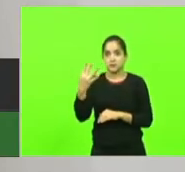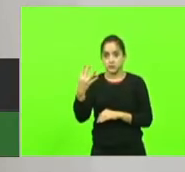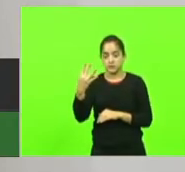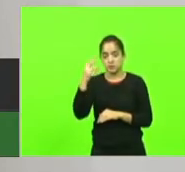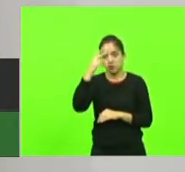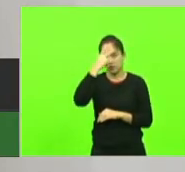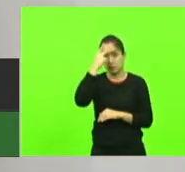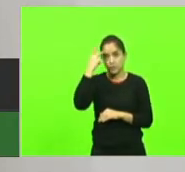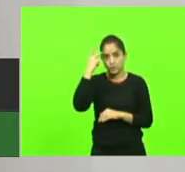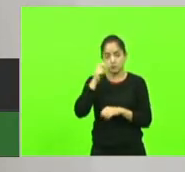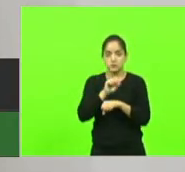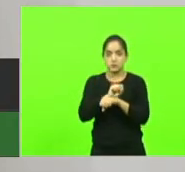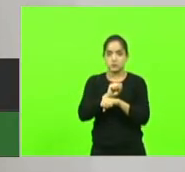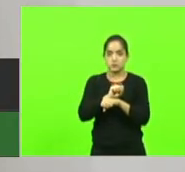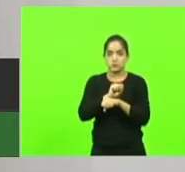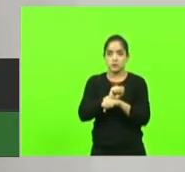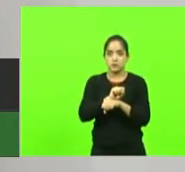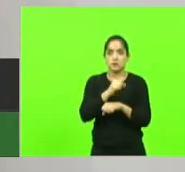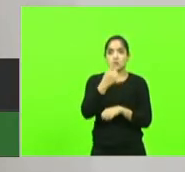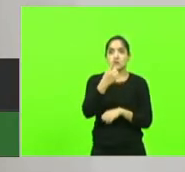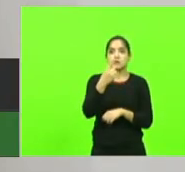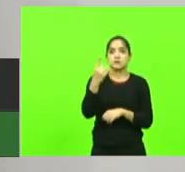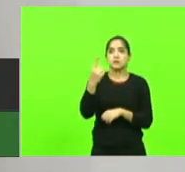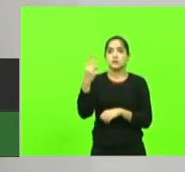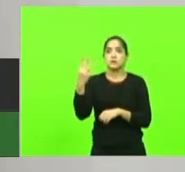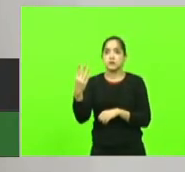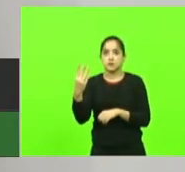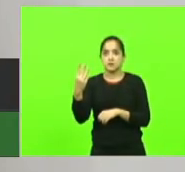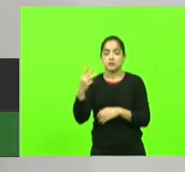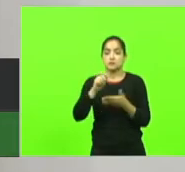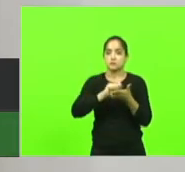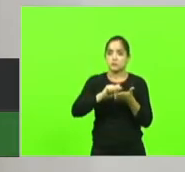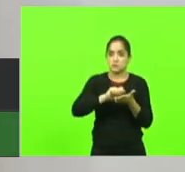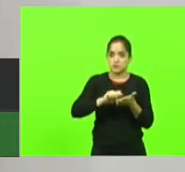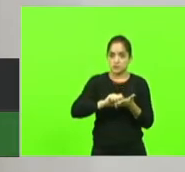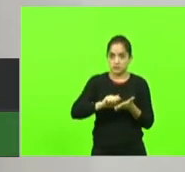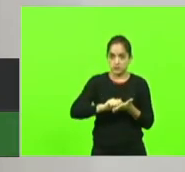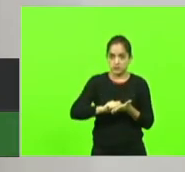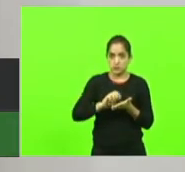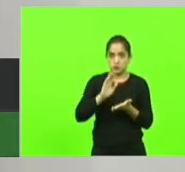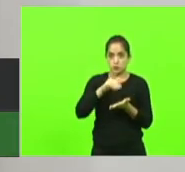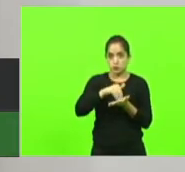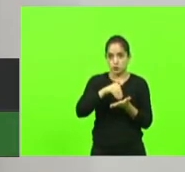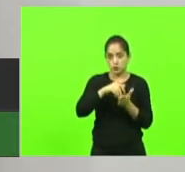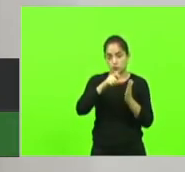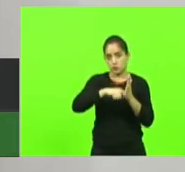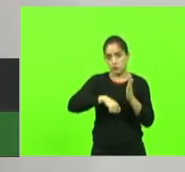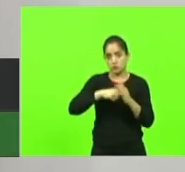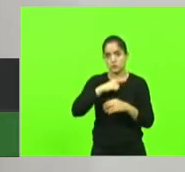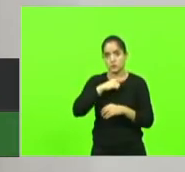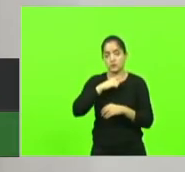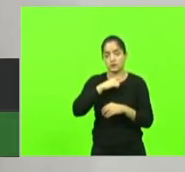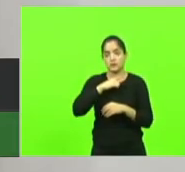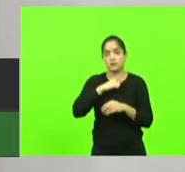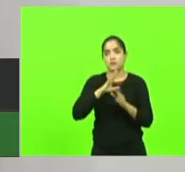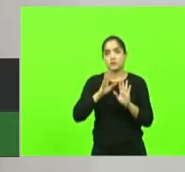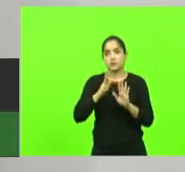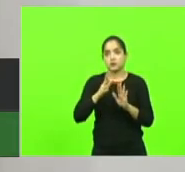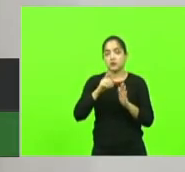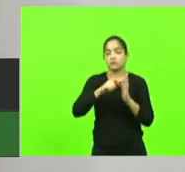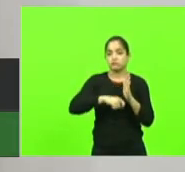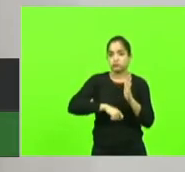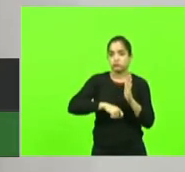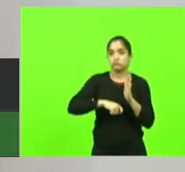agentes e 113 escrivães do último concurso. Já é um concurso que já